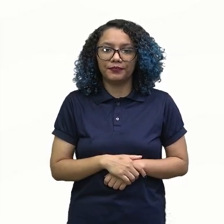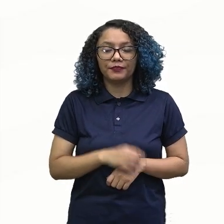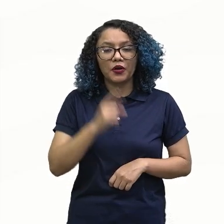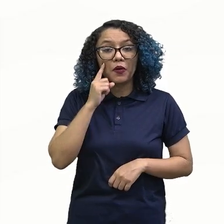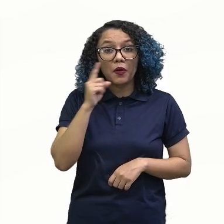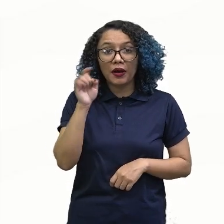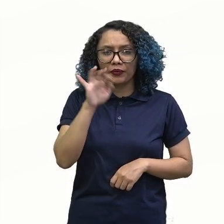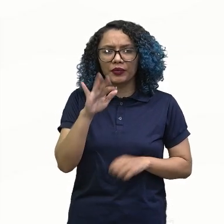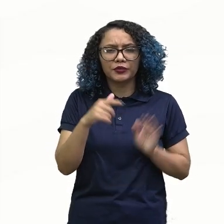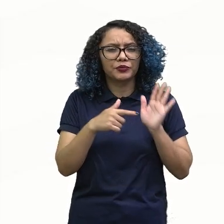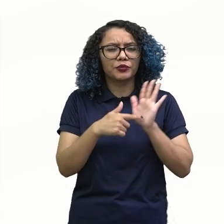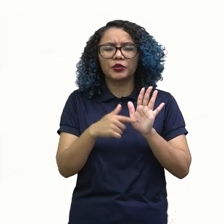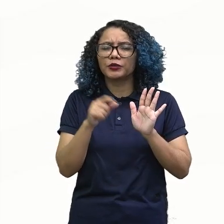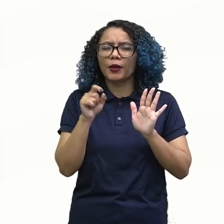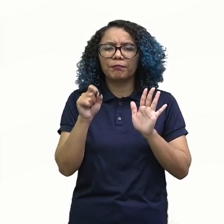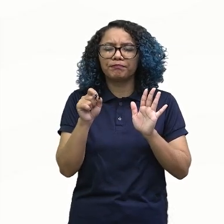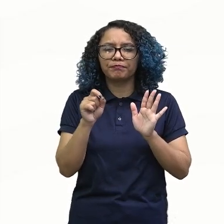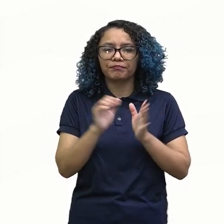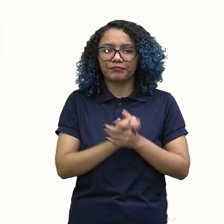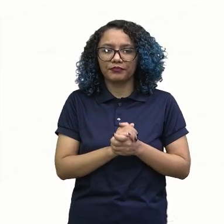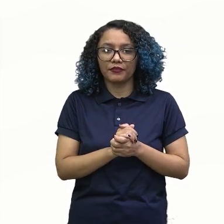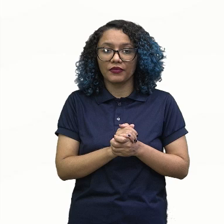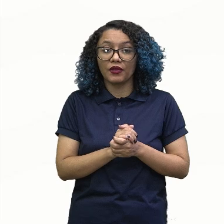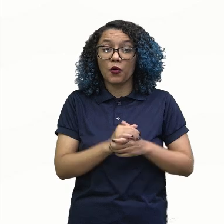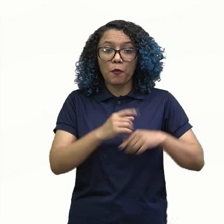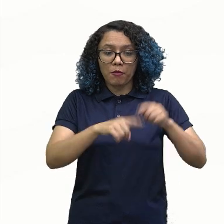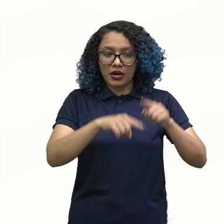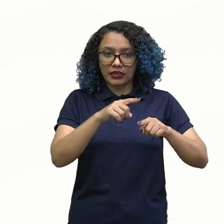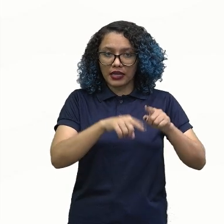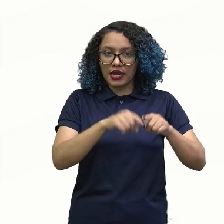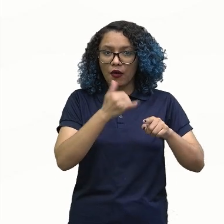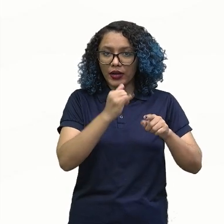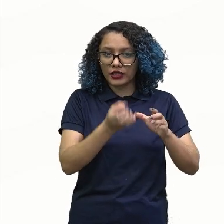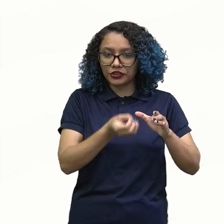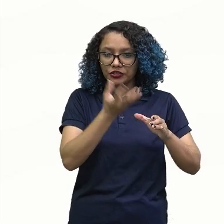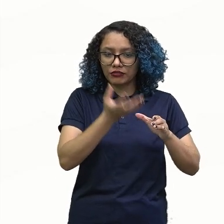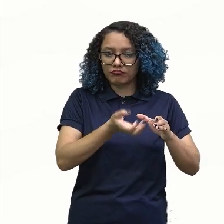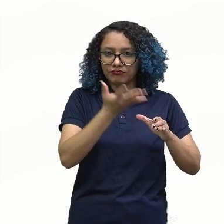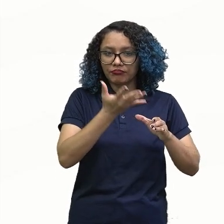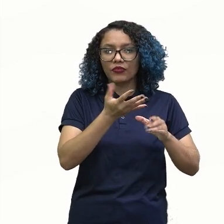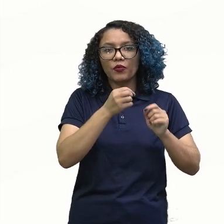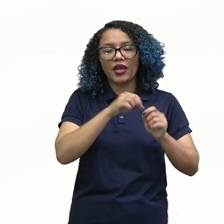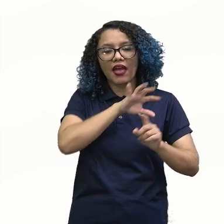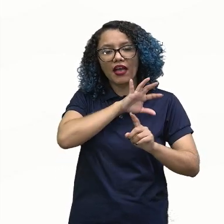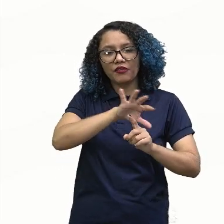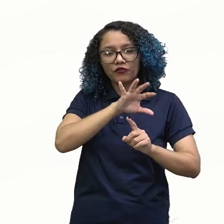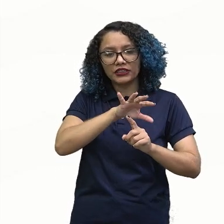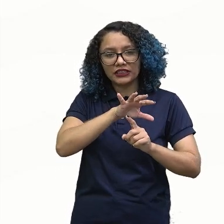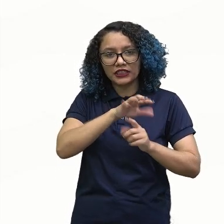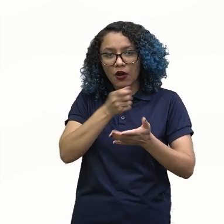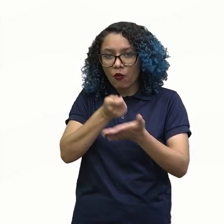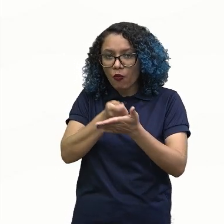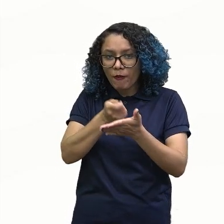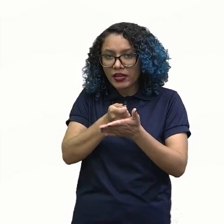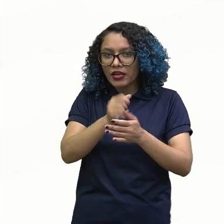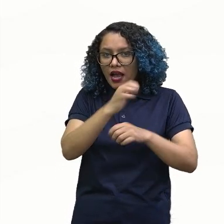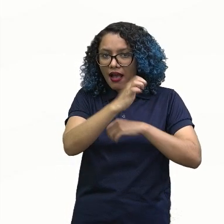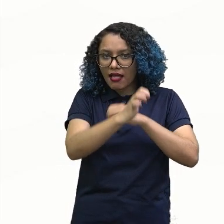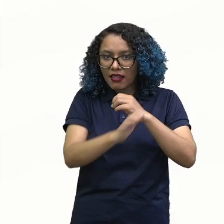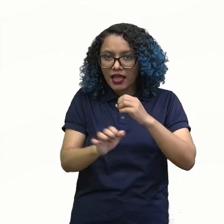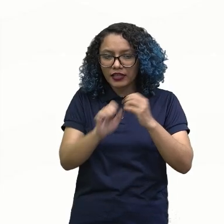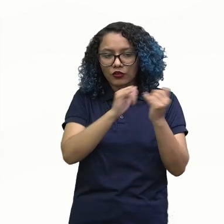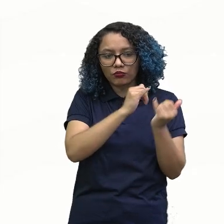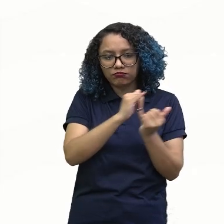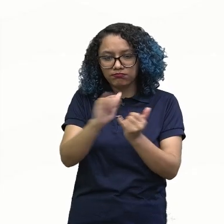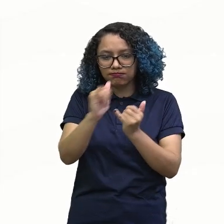Essa imagem mostra como o gerador força os elétrons aqui, ó, os elétrons, a